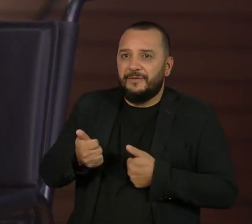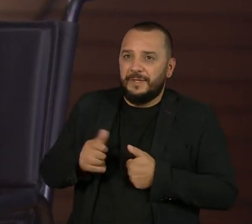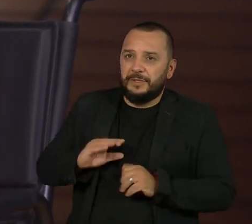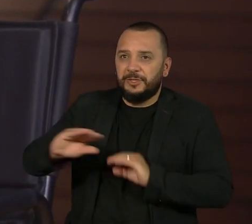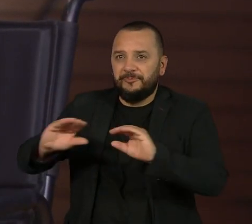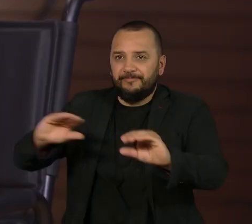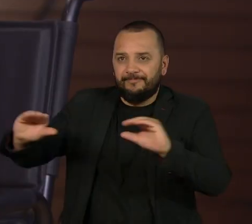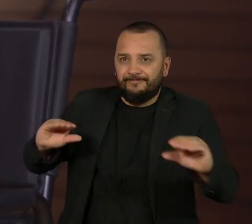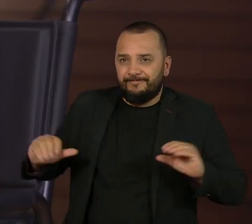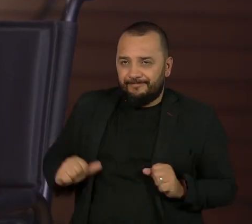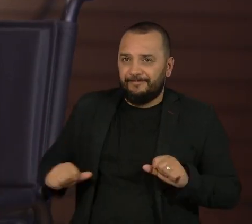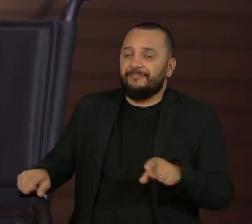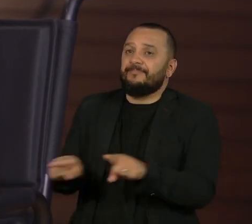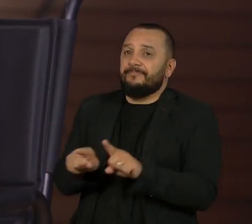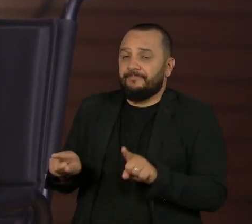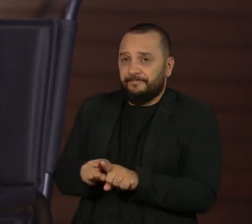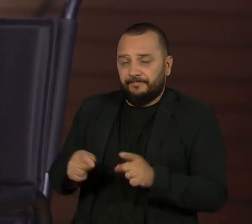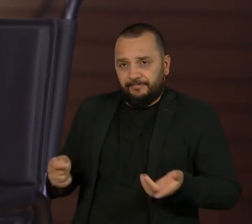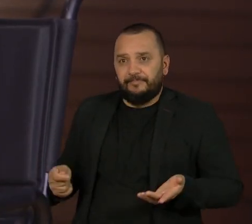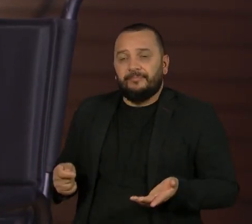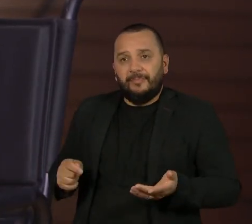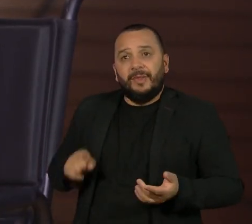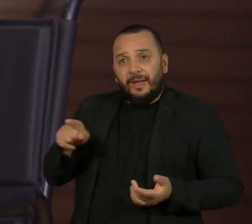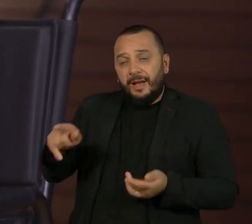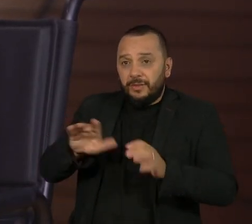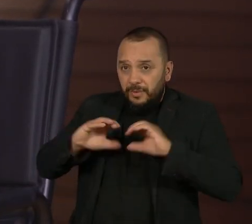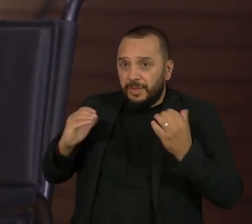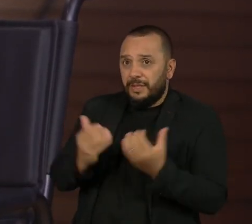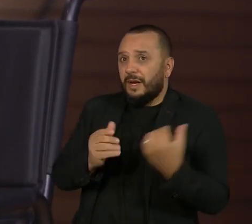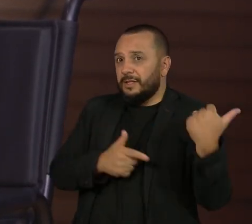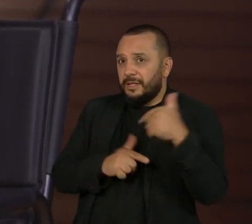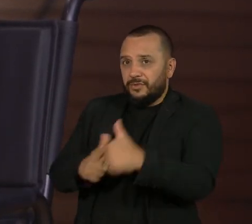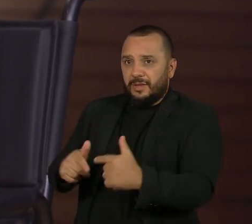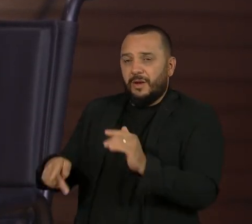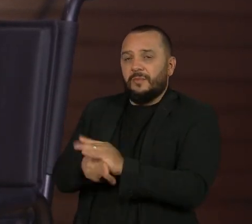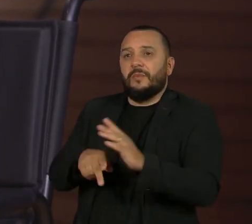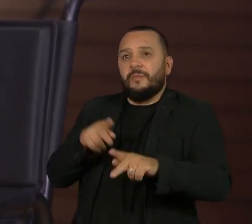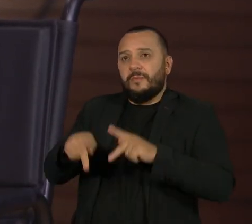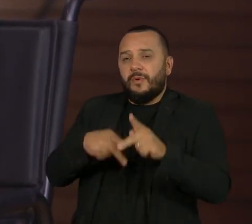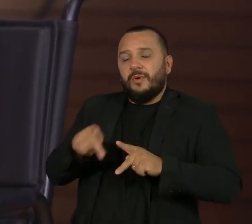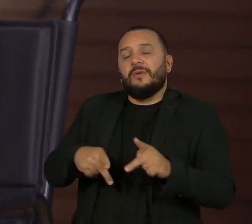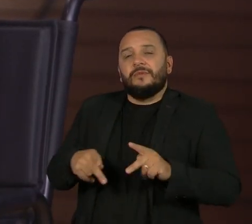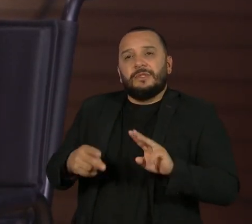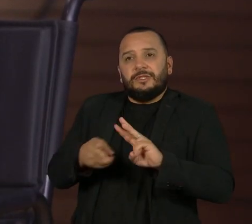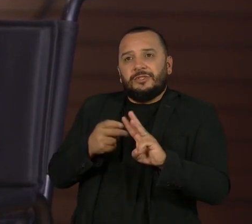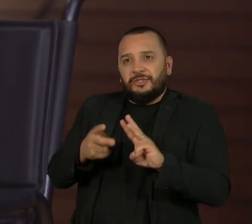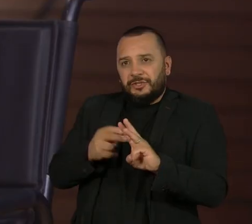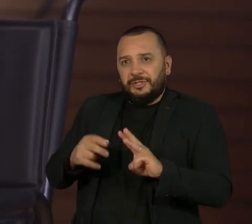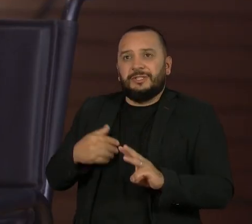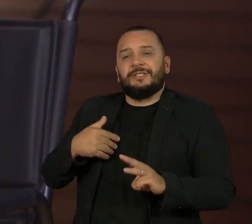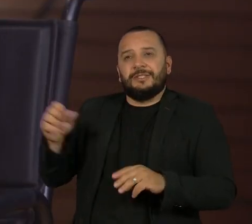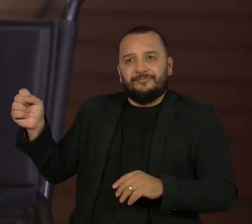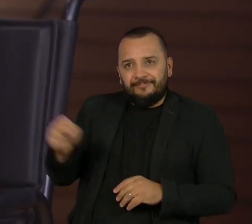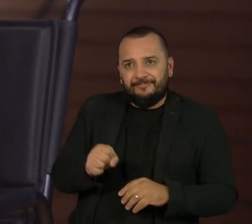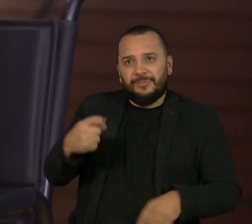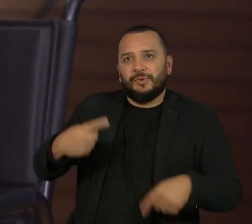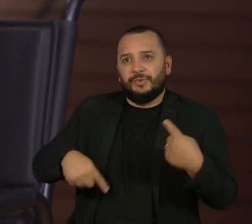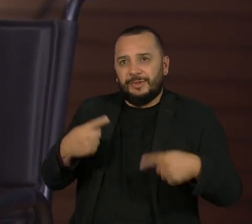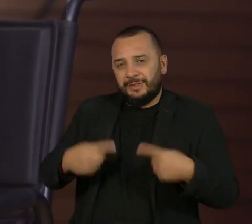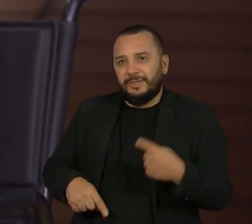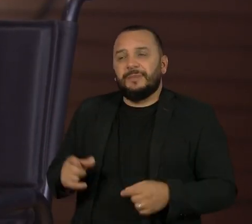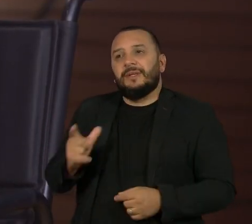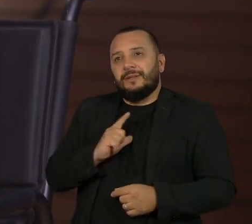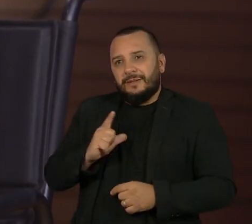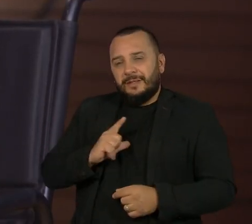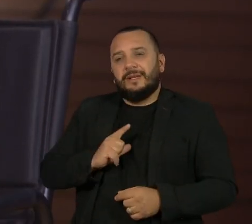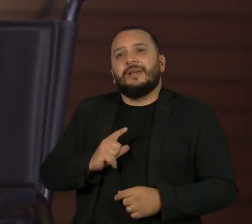de trazer, né, as comunidades tradicionais, os povos indígenas, para essa mesa de discussão e para receber a sua